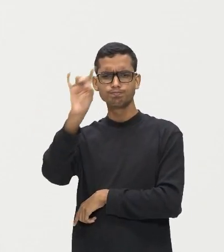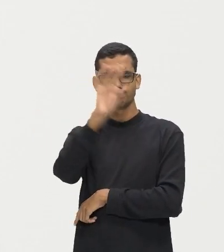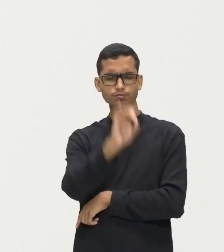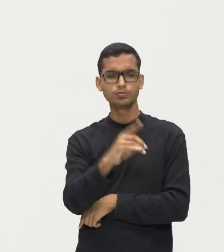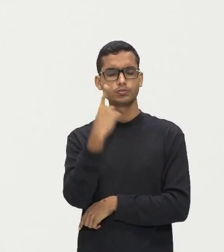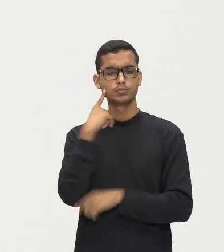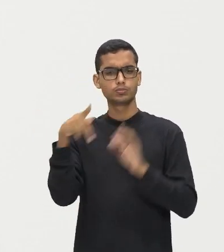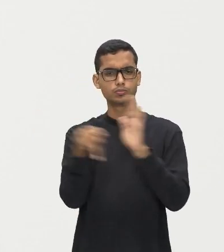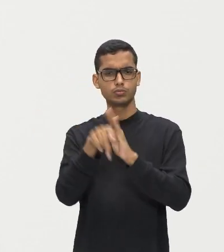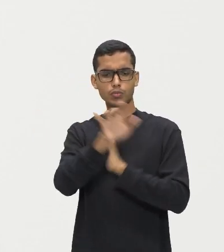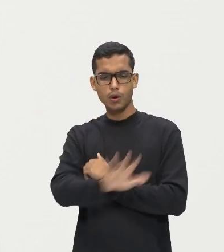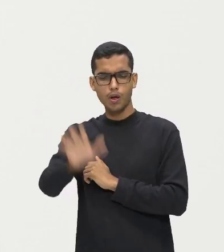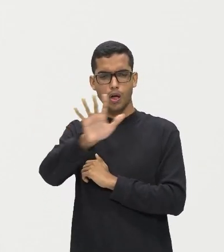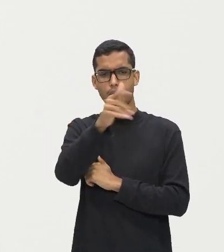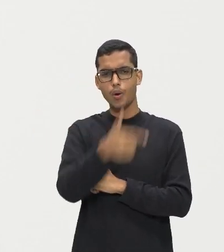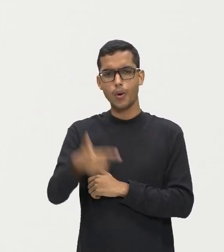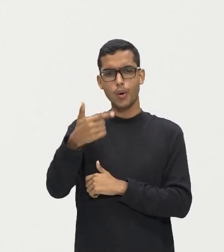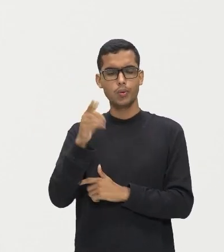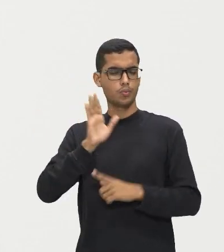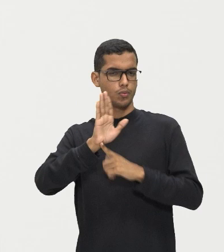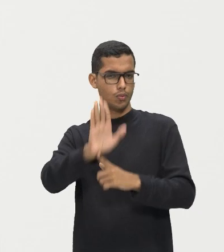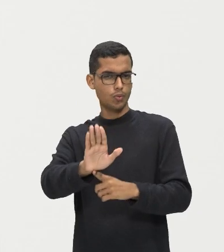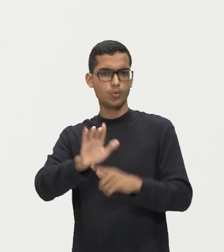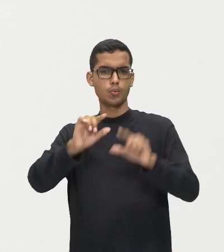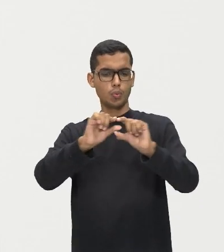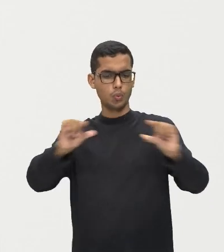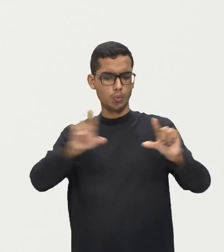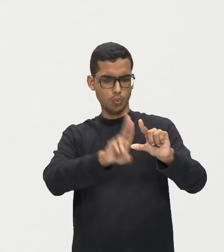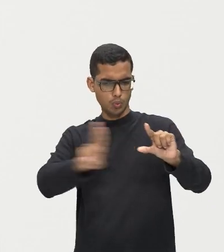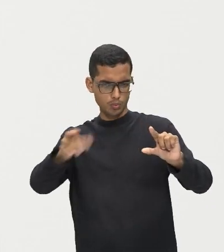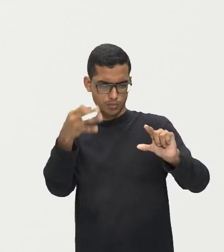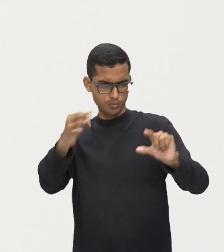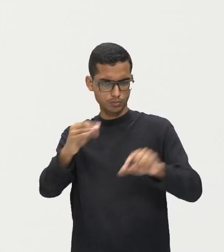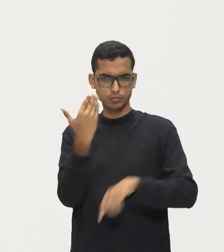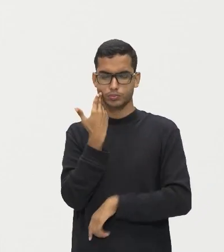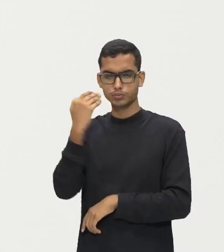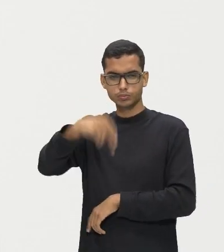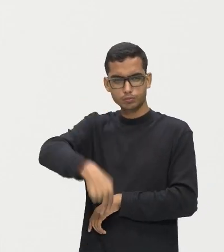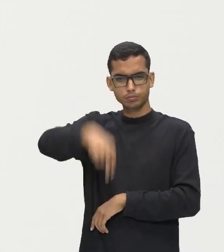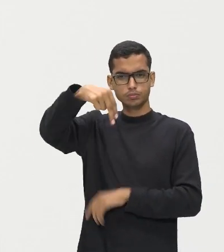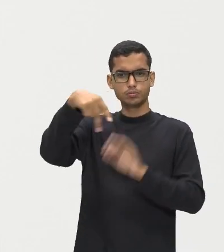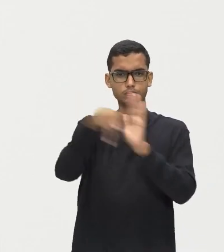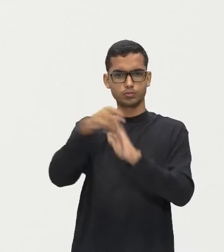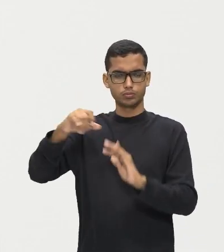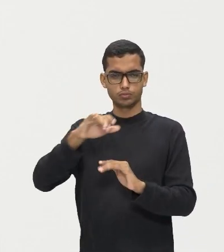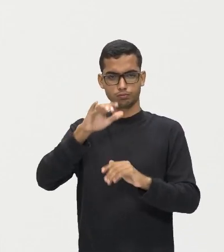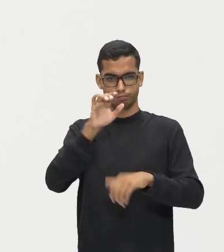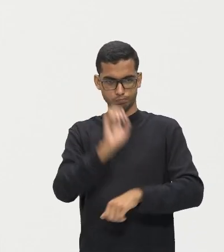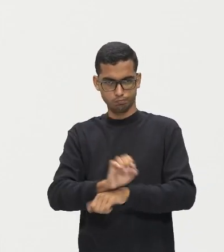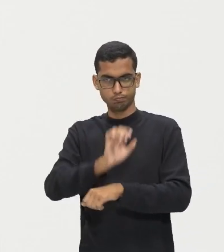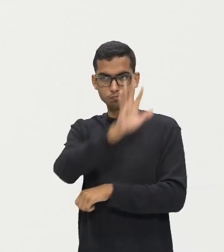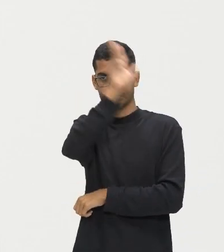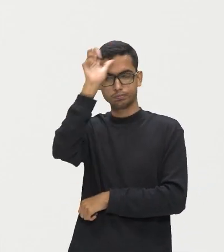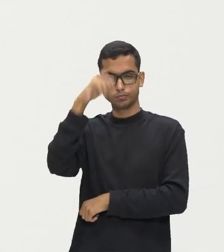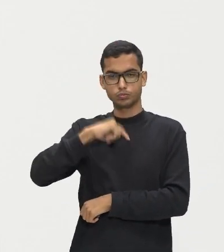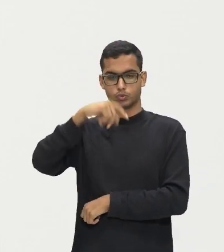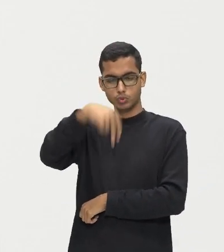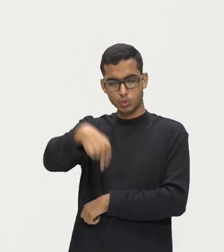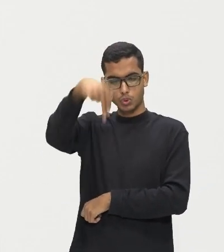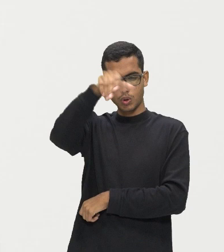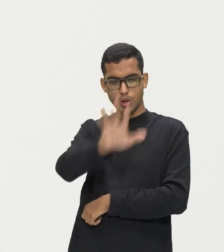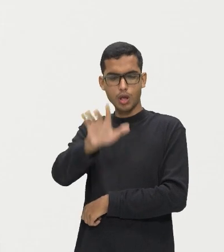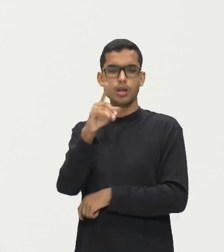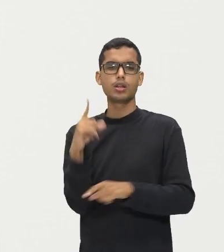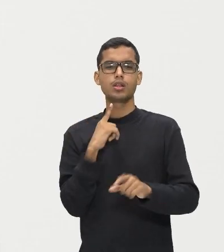subunidades identificadas. Então, lá no norte do estado do Amazonas, eu tenho os planaltos